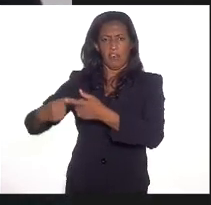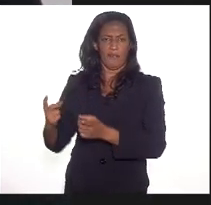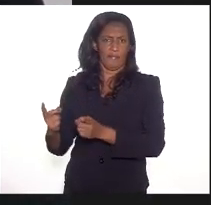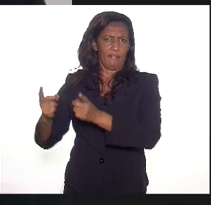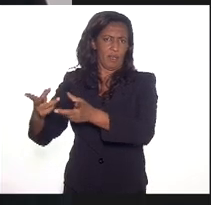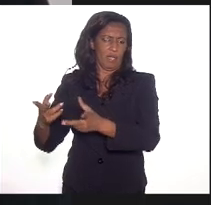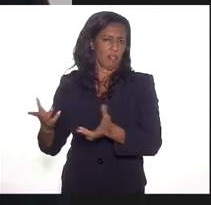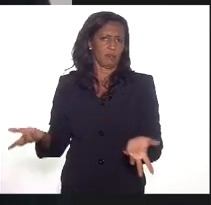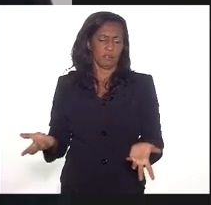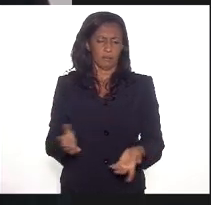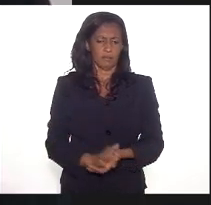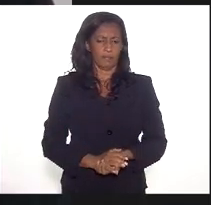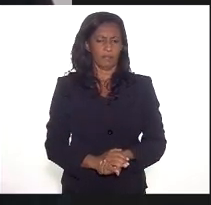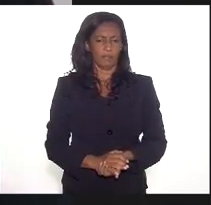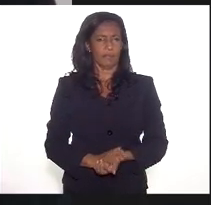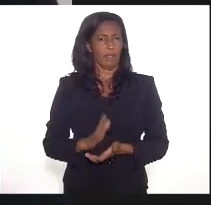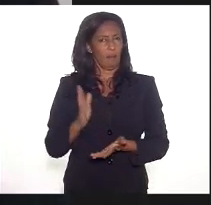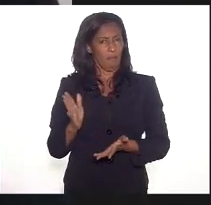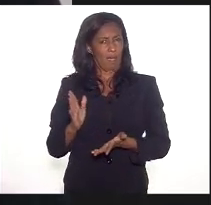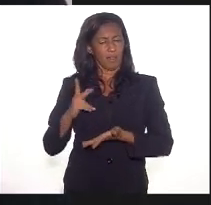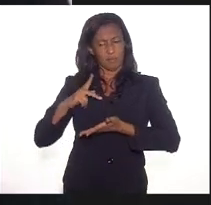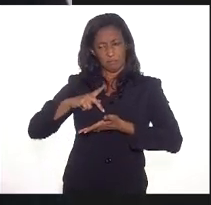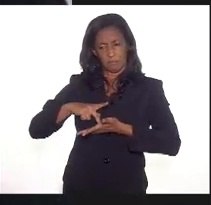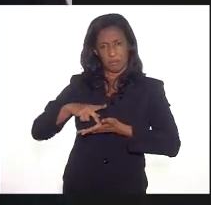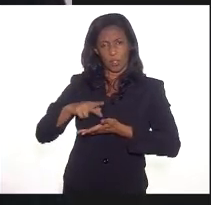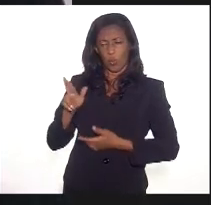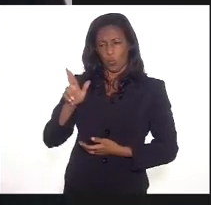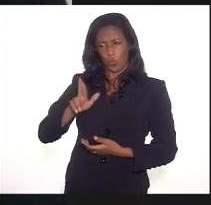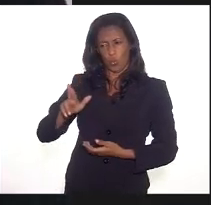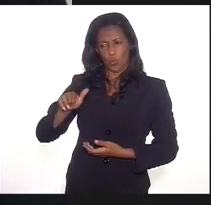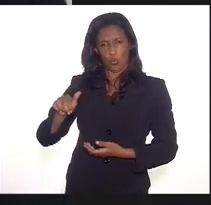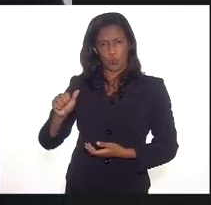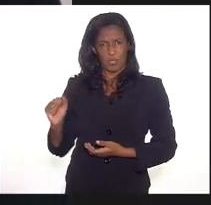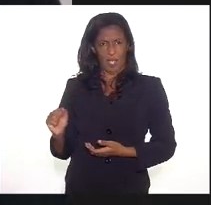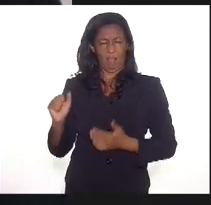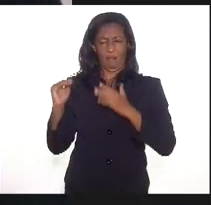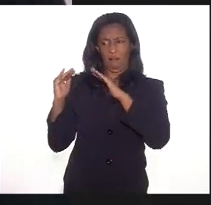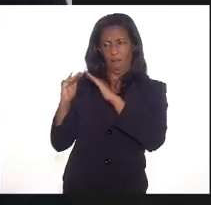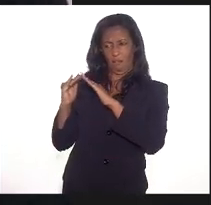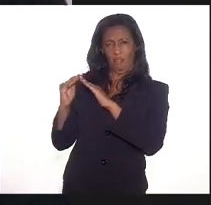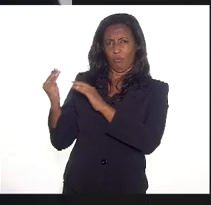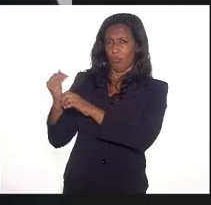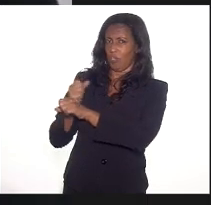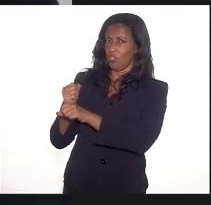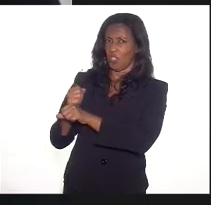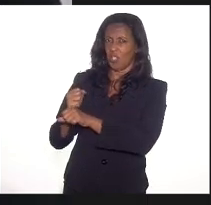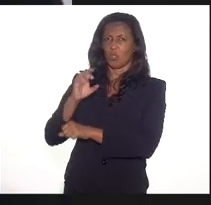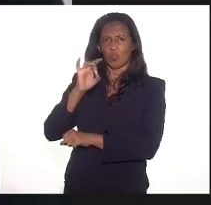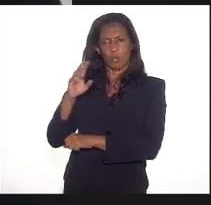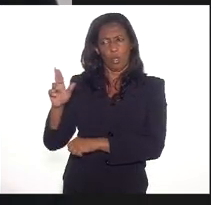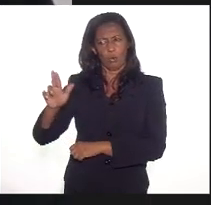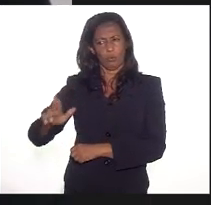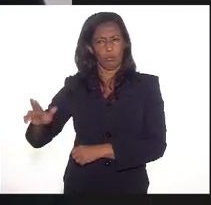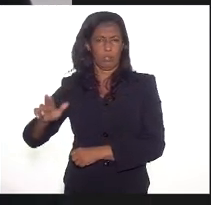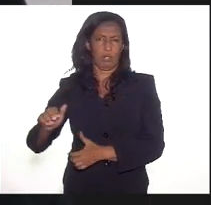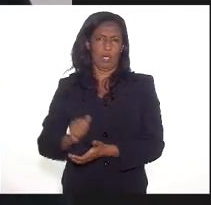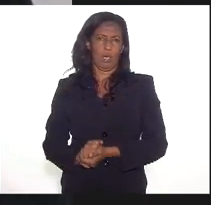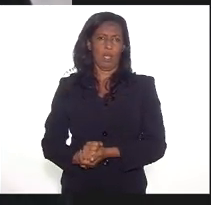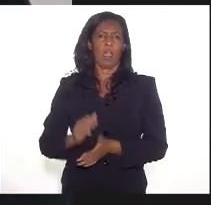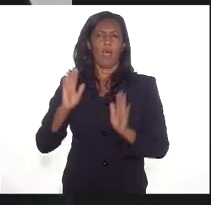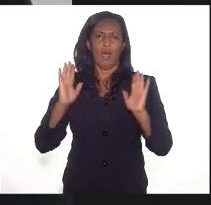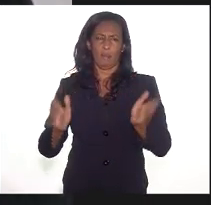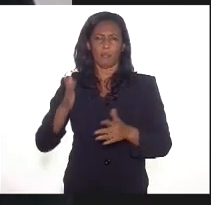ora, a finalidade de usar esse imóvel durante anos, a pessoa já